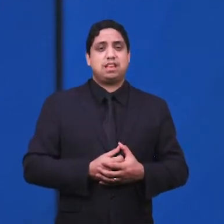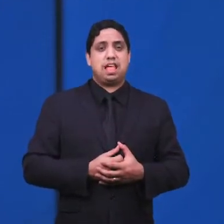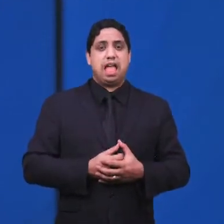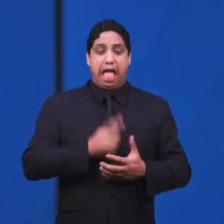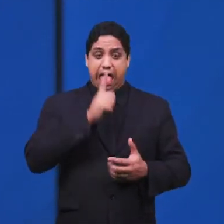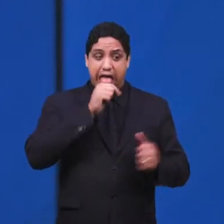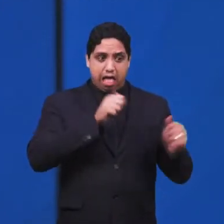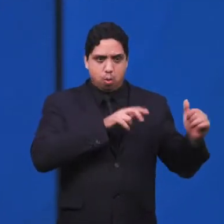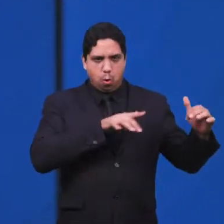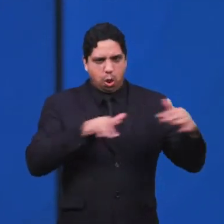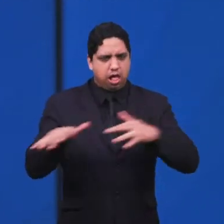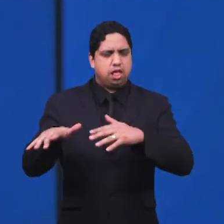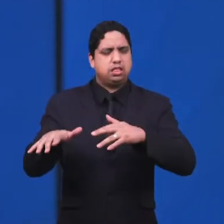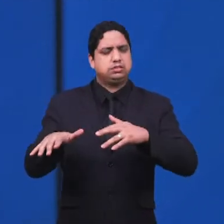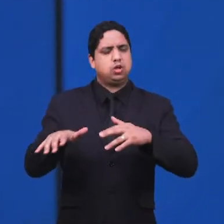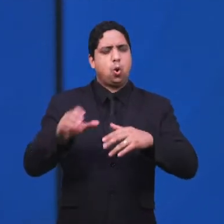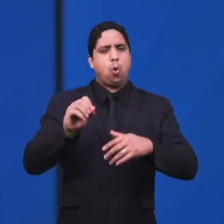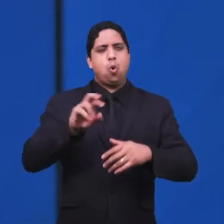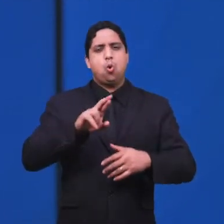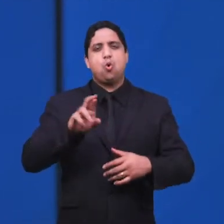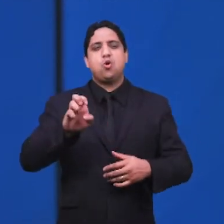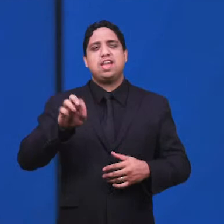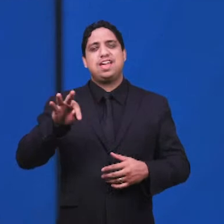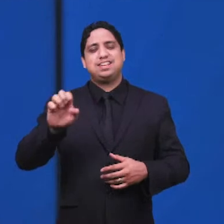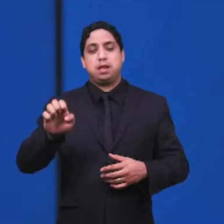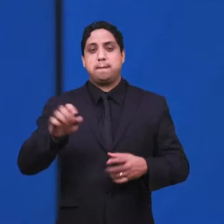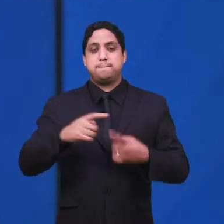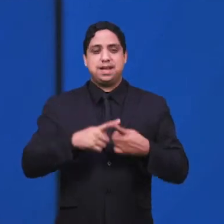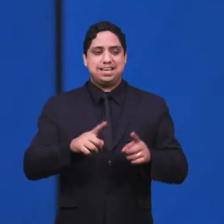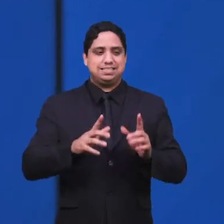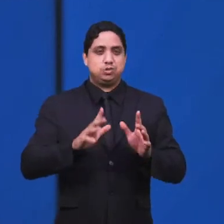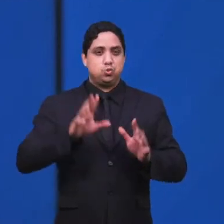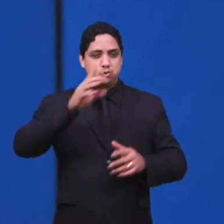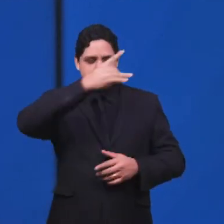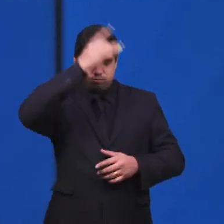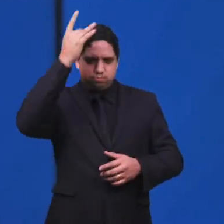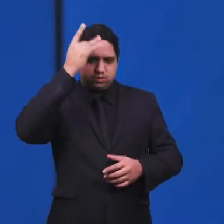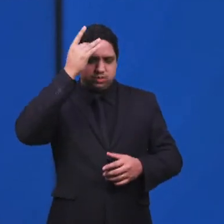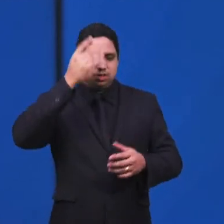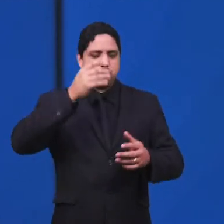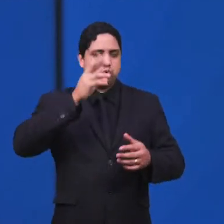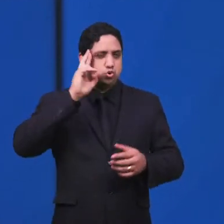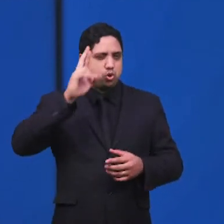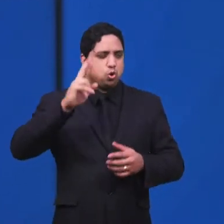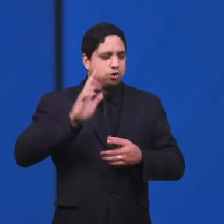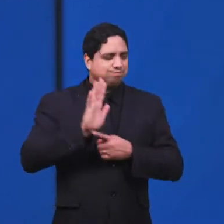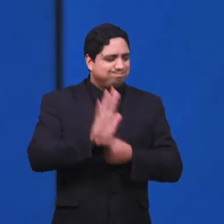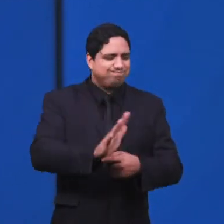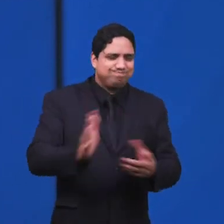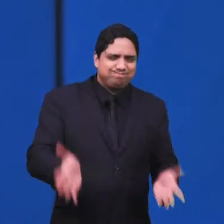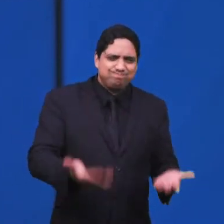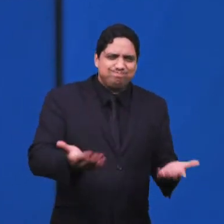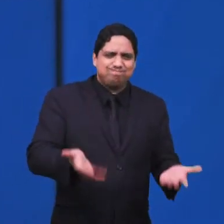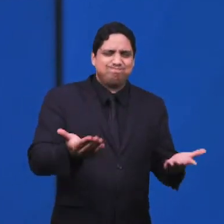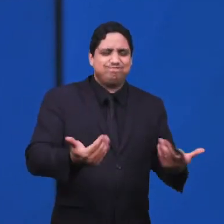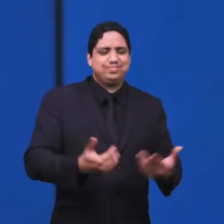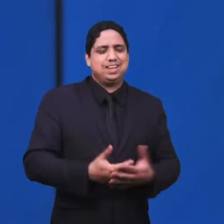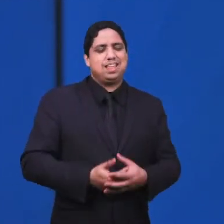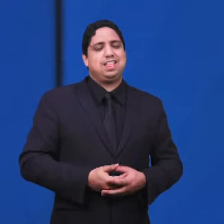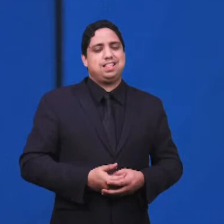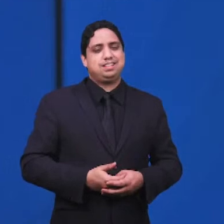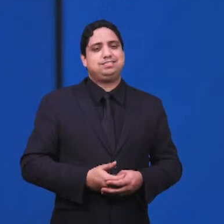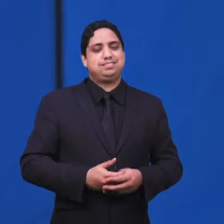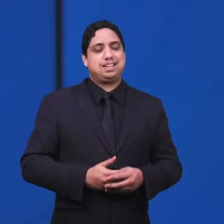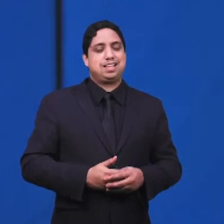águas, mas o olhar do Senhor é que nos dá ânimo, o olhar do Senhor é que transmite a operação do